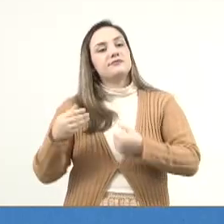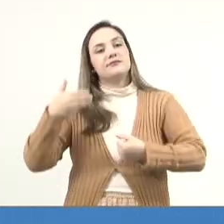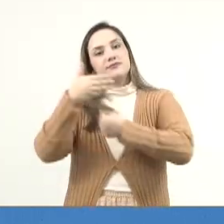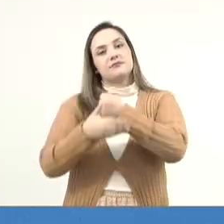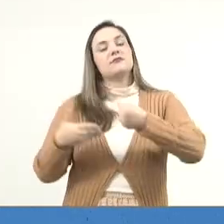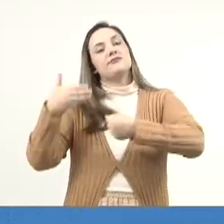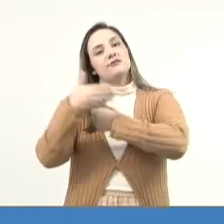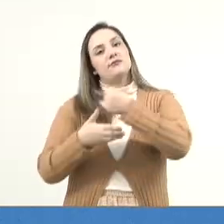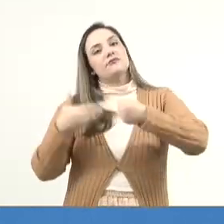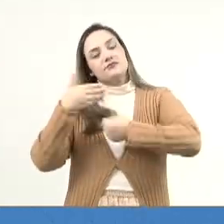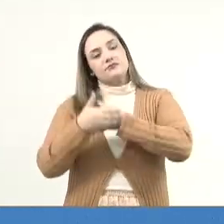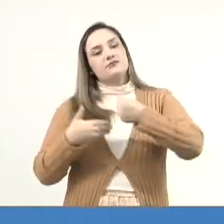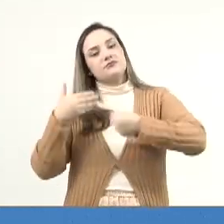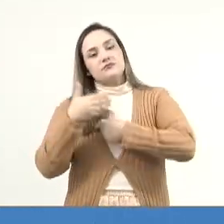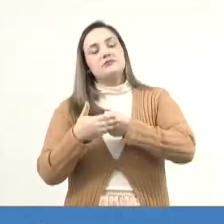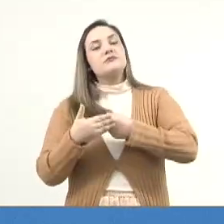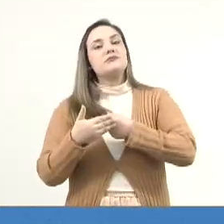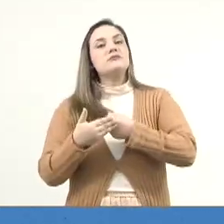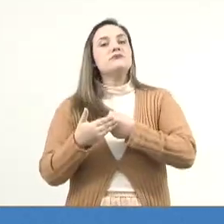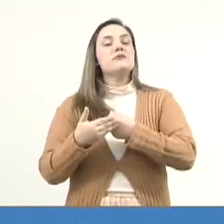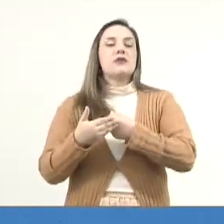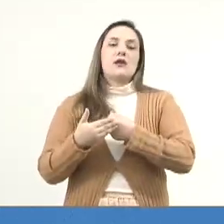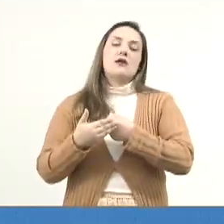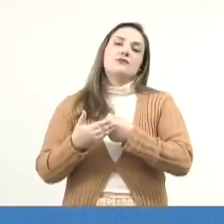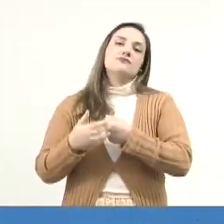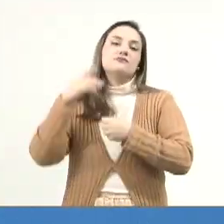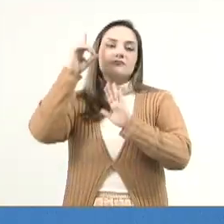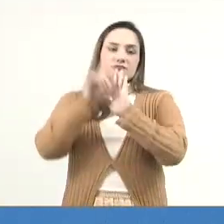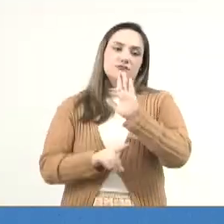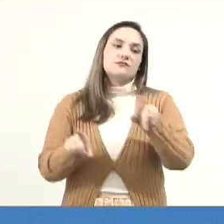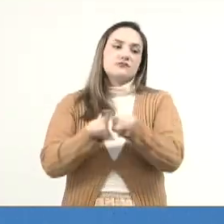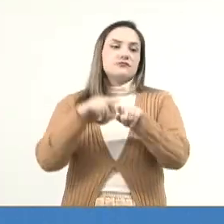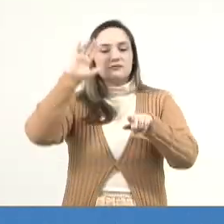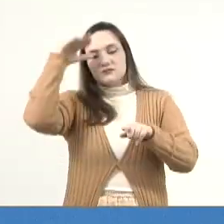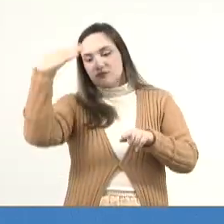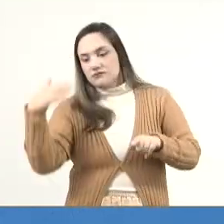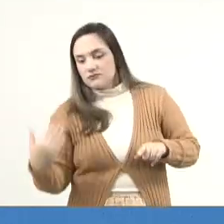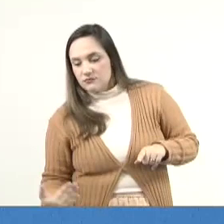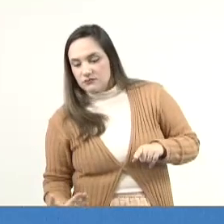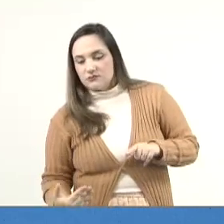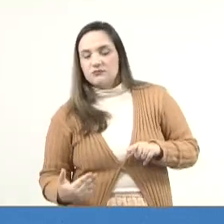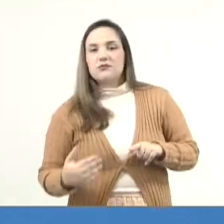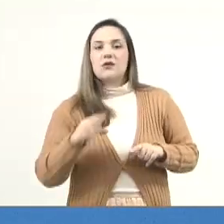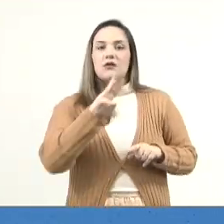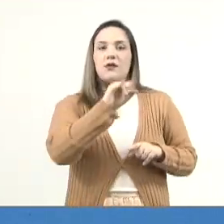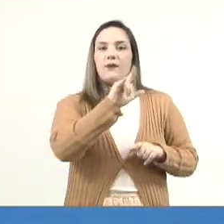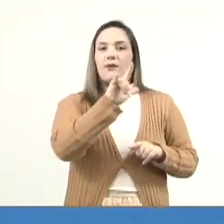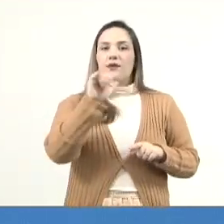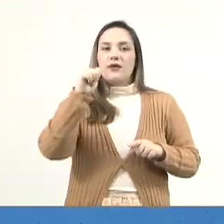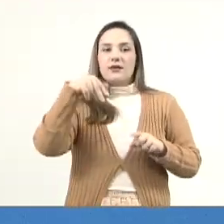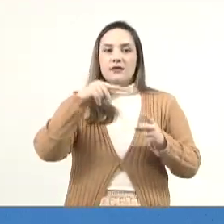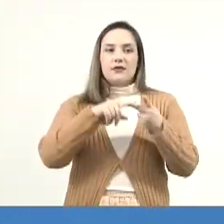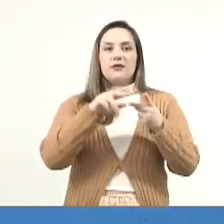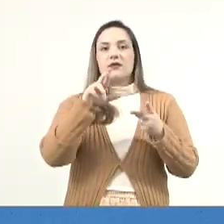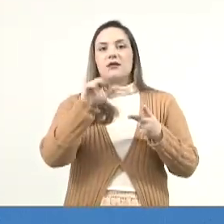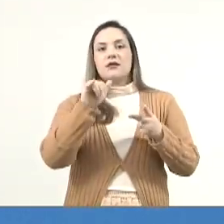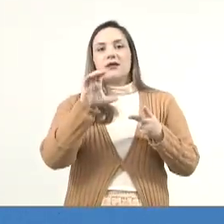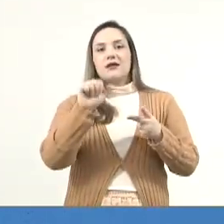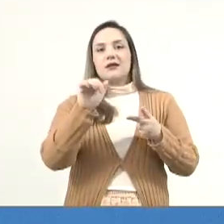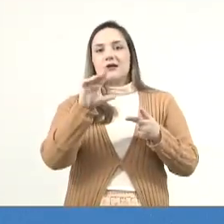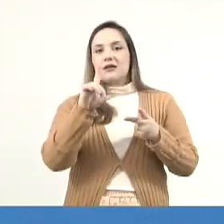faz justa homenagem a Will maud e Ricardo trad em memória e ruf três grandes